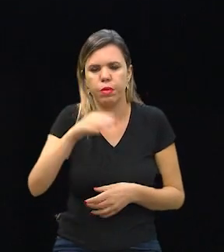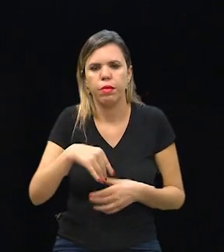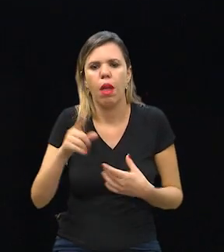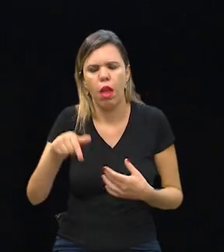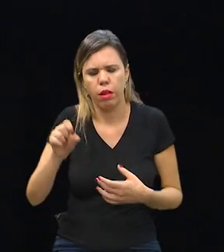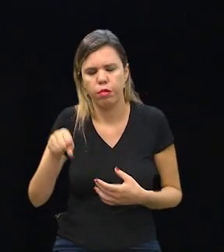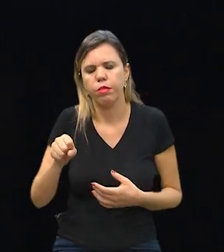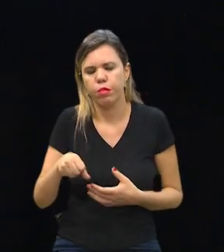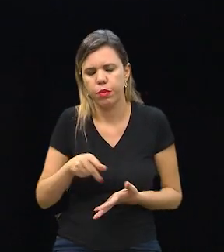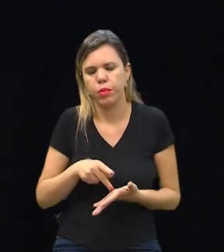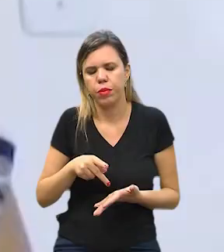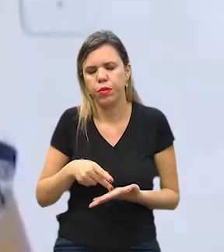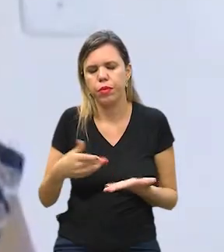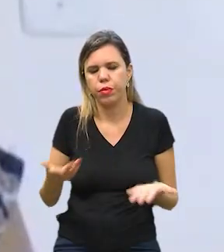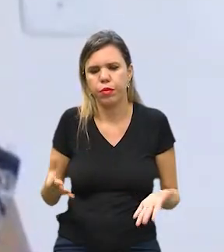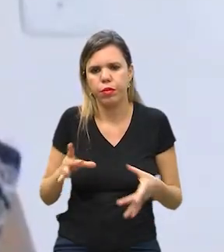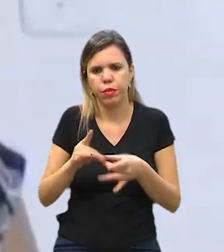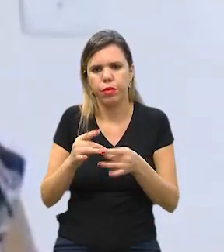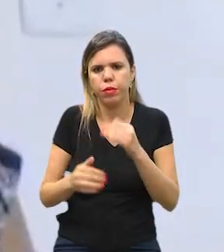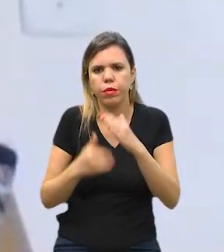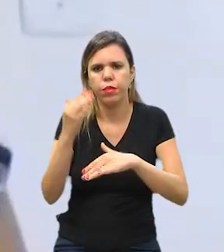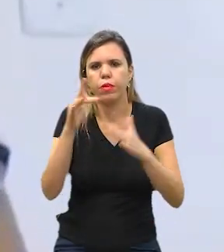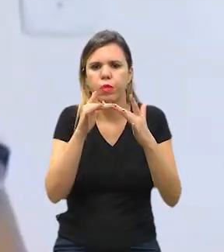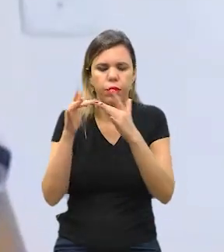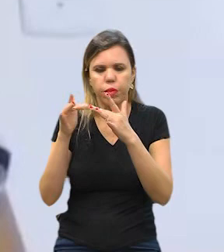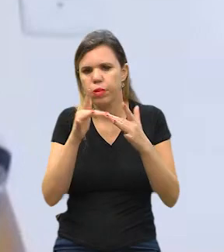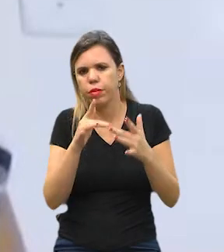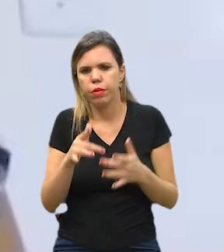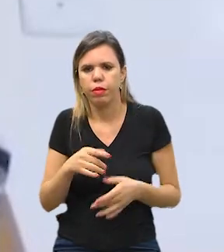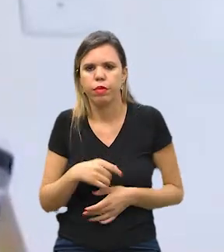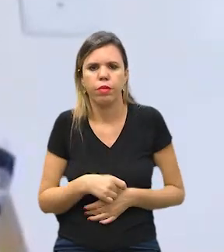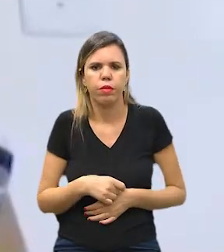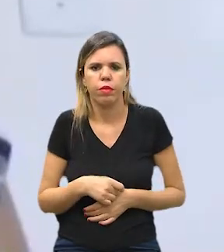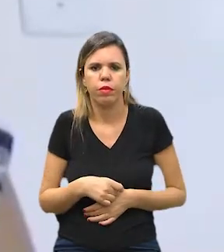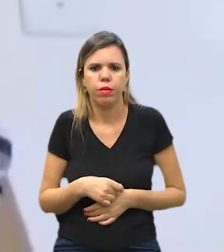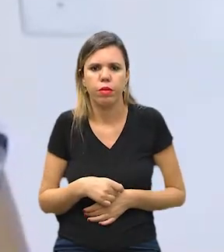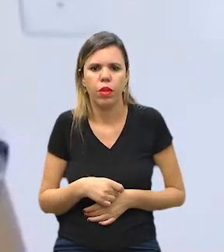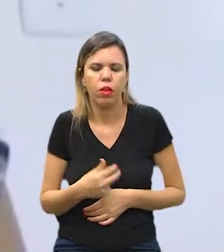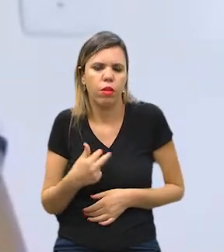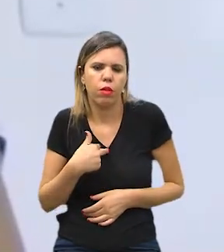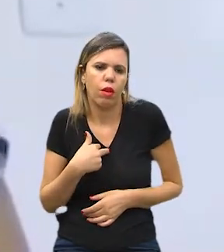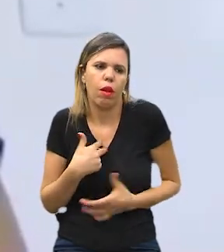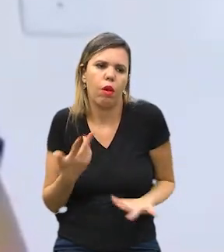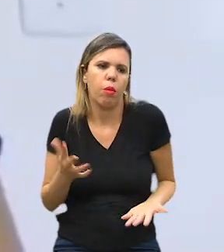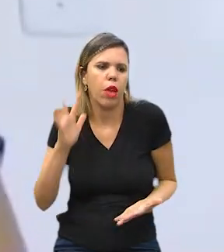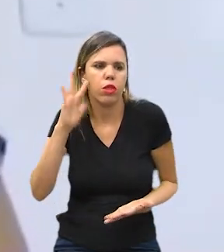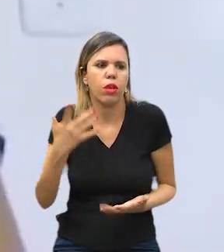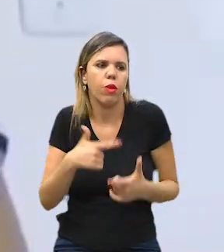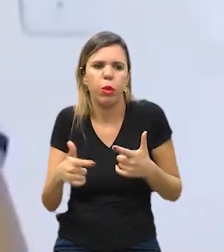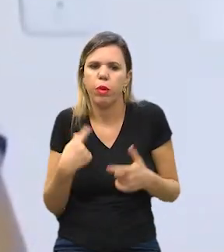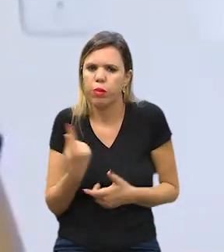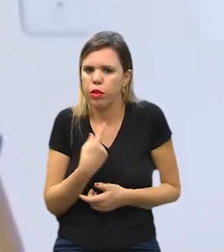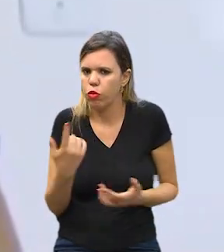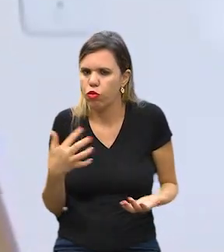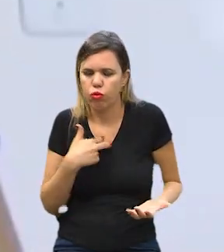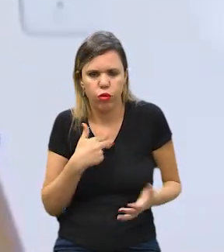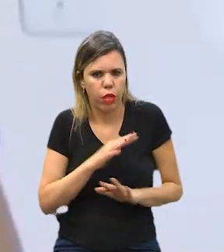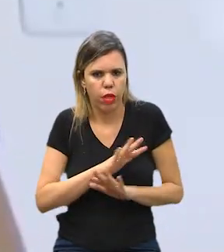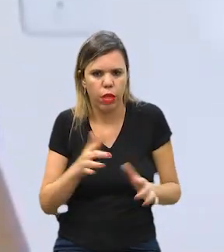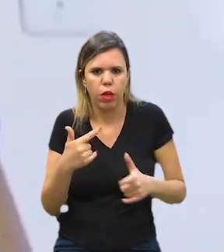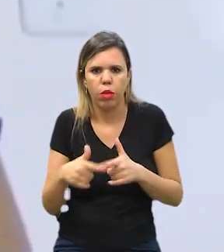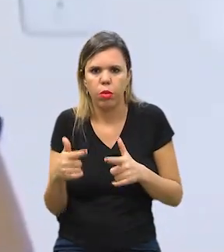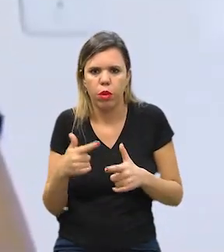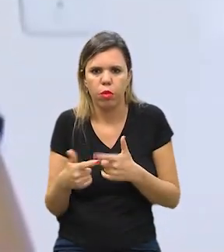parceria é essencial, Tatiane? É essencial. Parceria, formação de redes. Ninguém tem a solução de um problema sozinho,